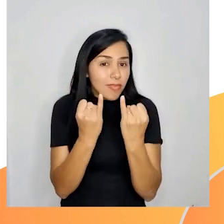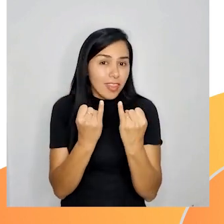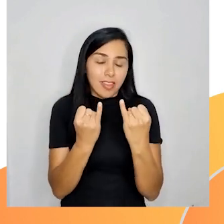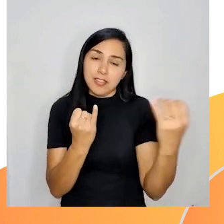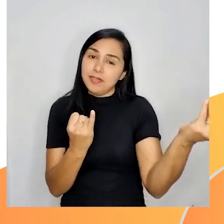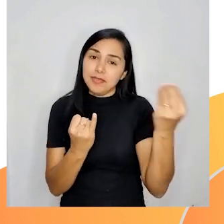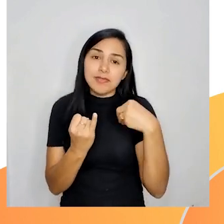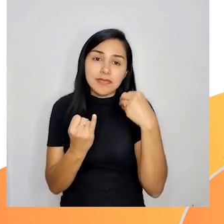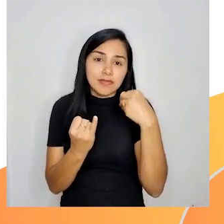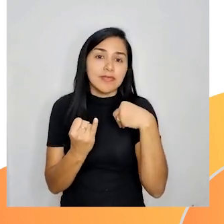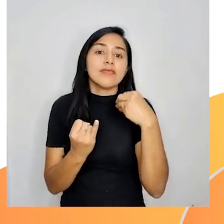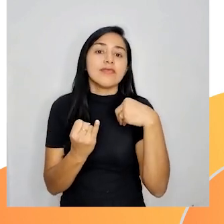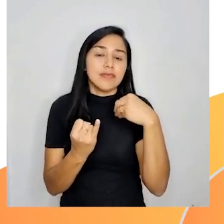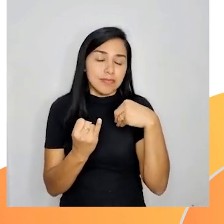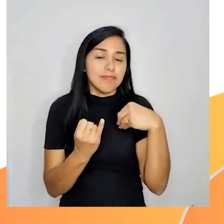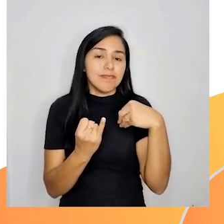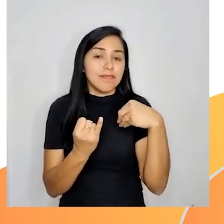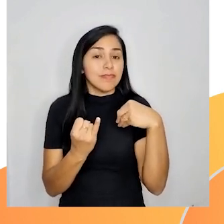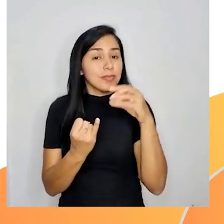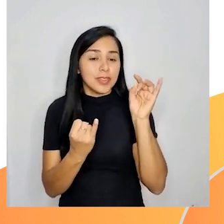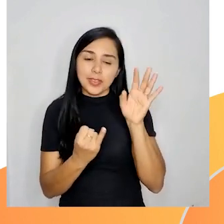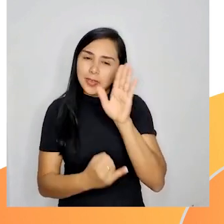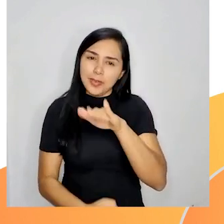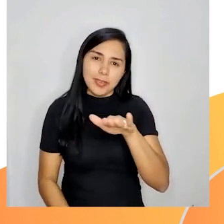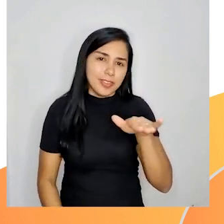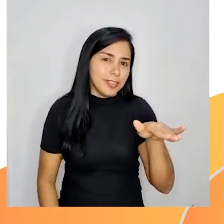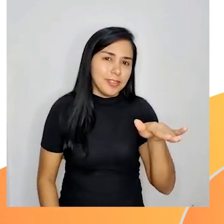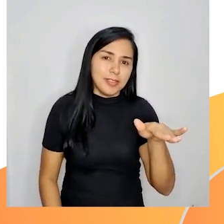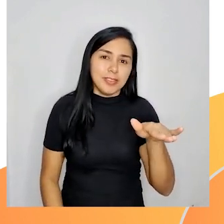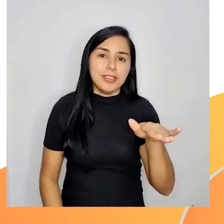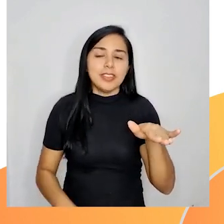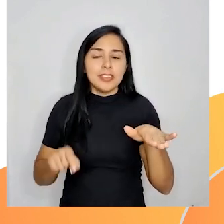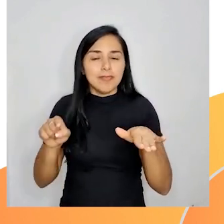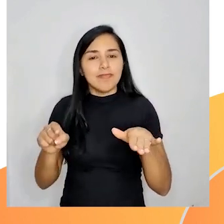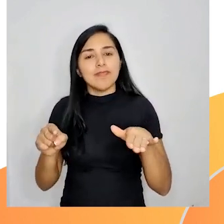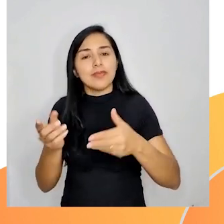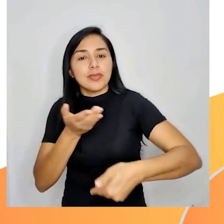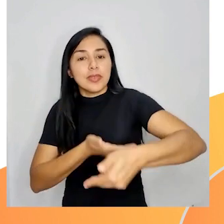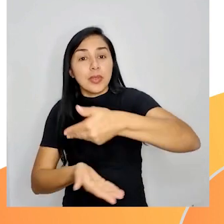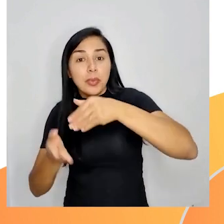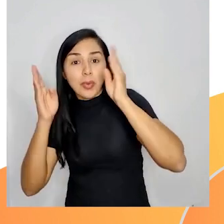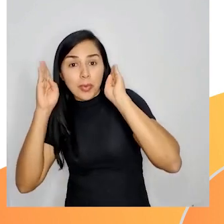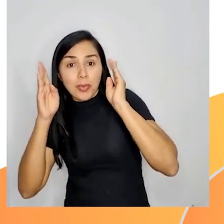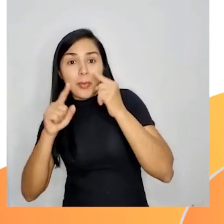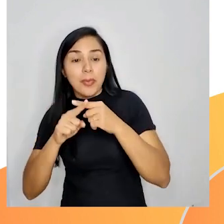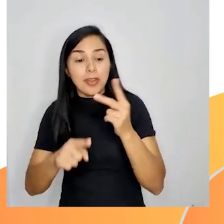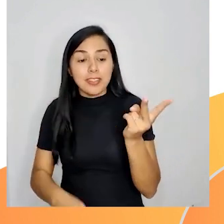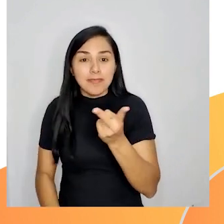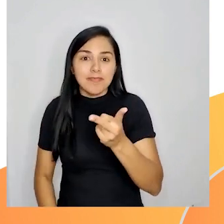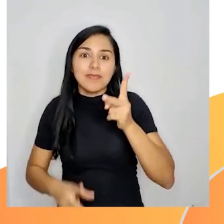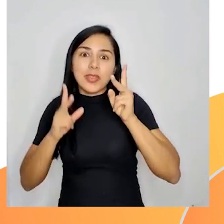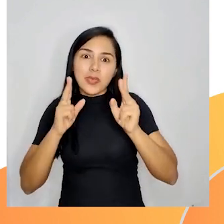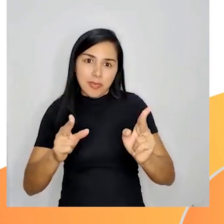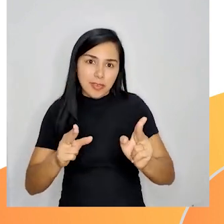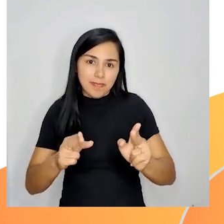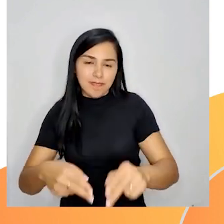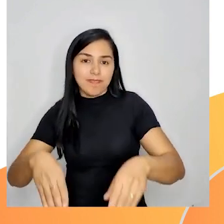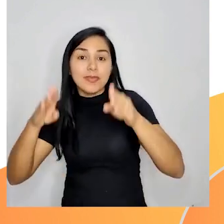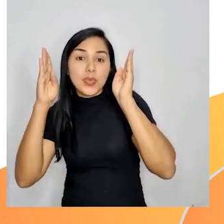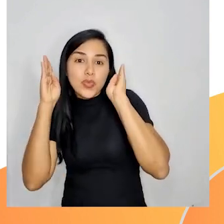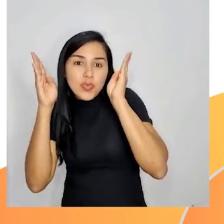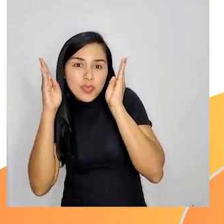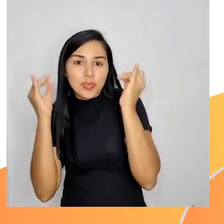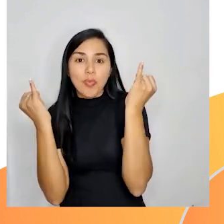são magrinhas como os burros. Vão bem com estes burrinhos descadeirados. Os burrinhos